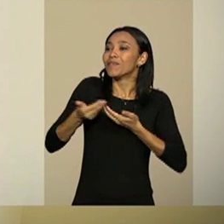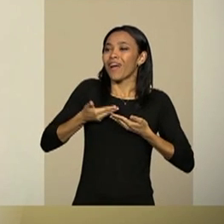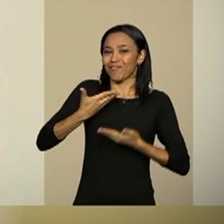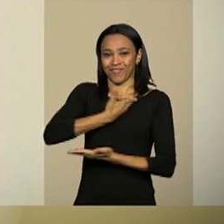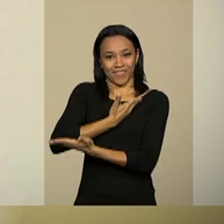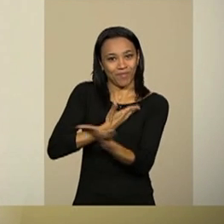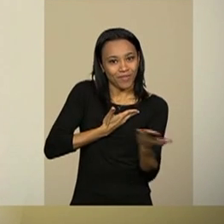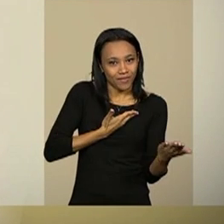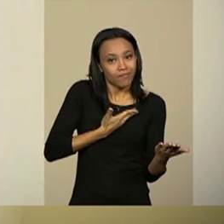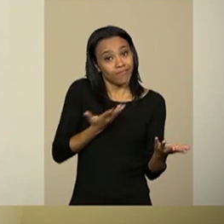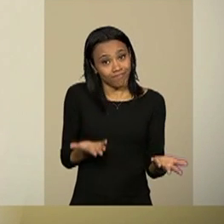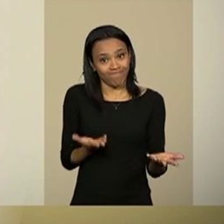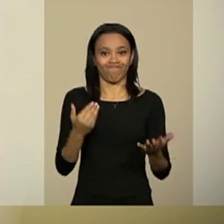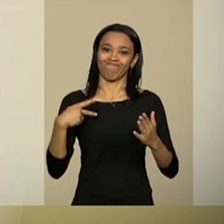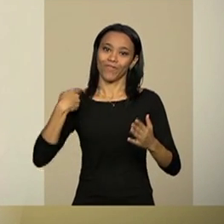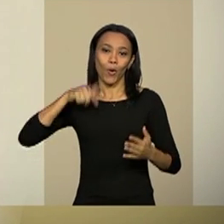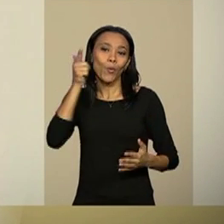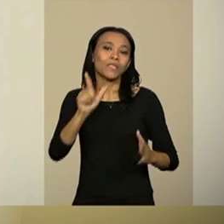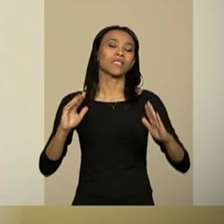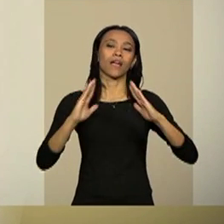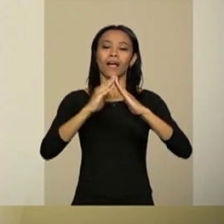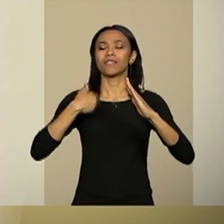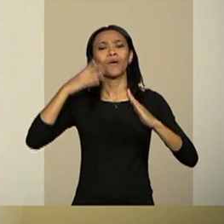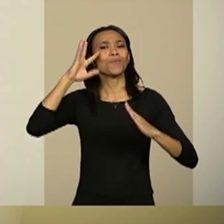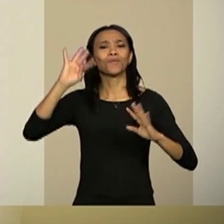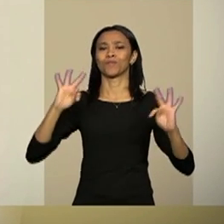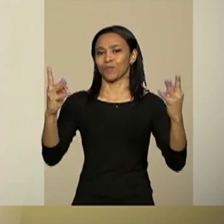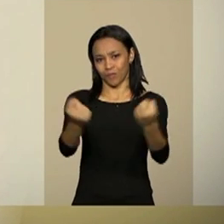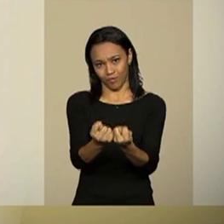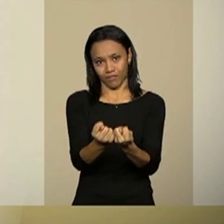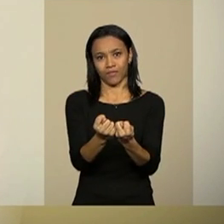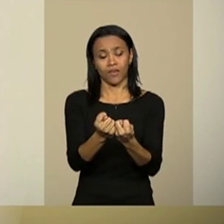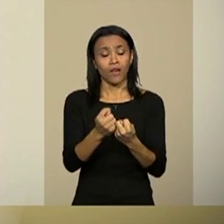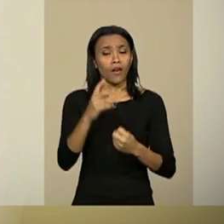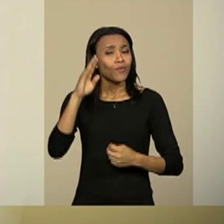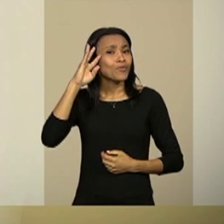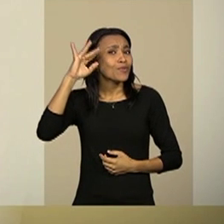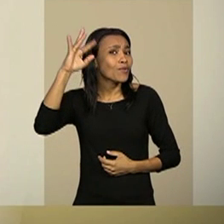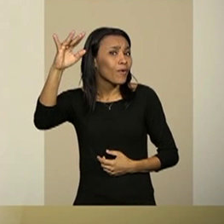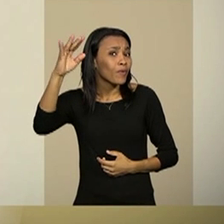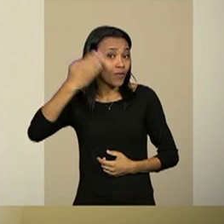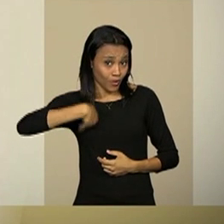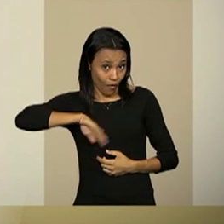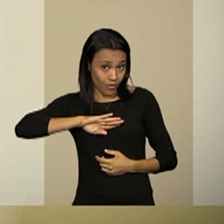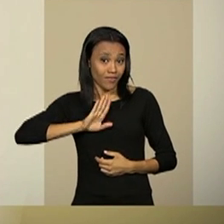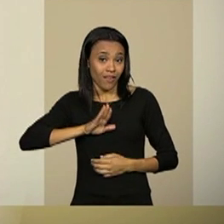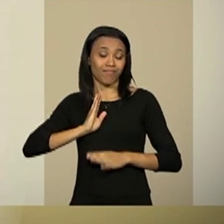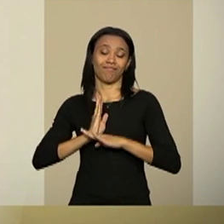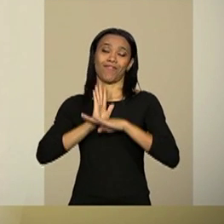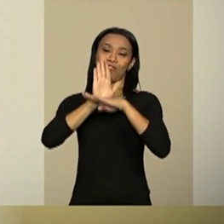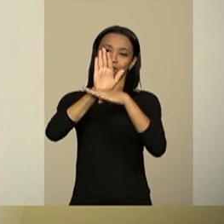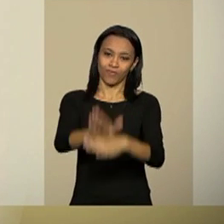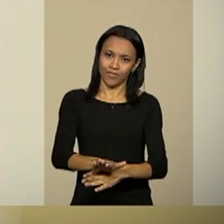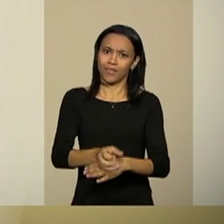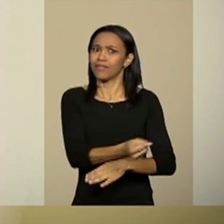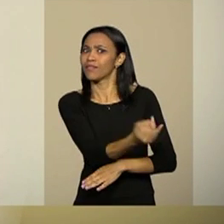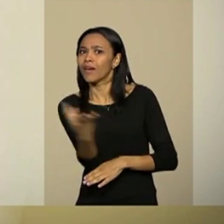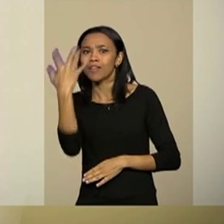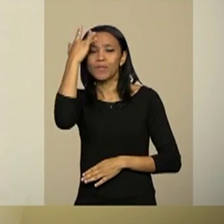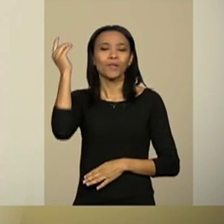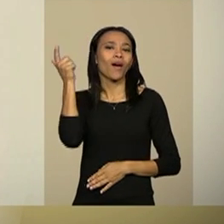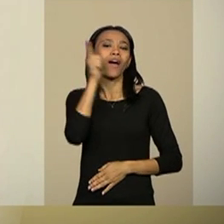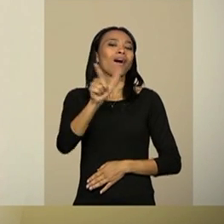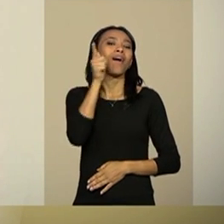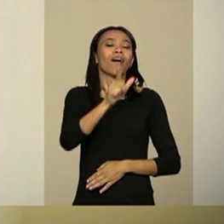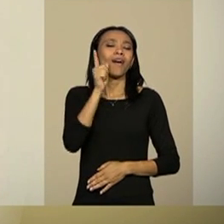então ter sua casa é o sonho de todo mundo um sonho que já estamos ajudando muita gente a realizar